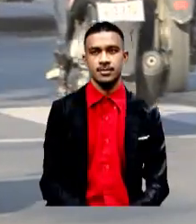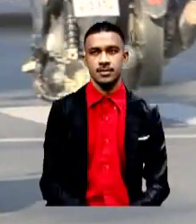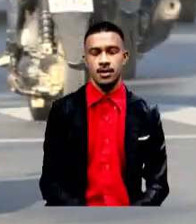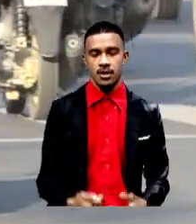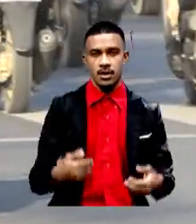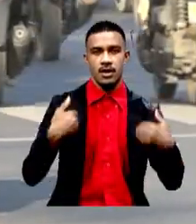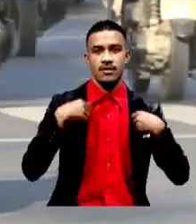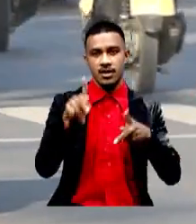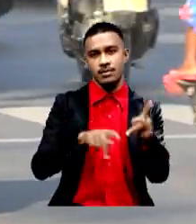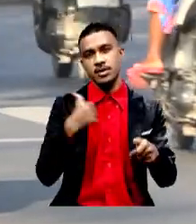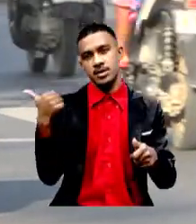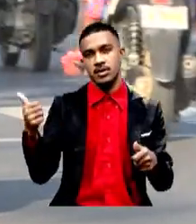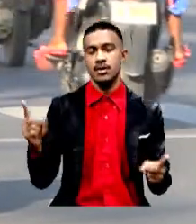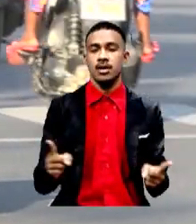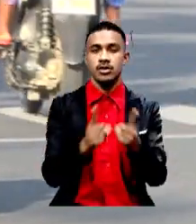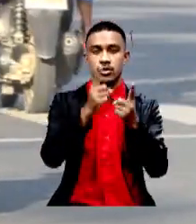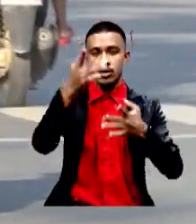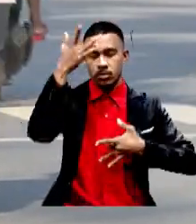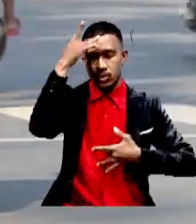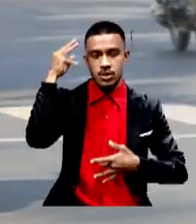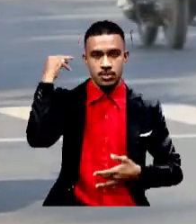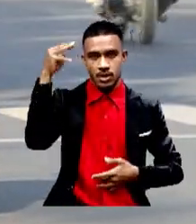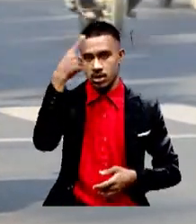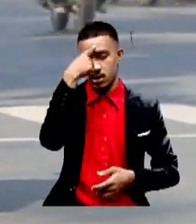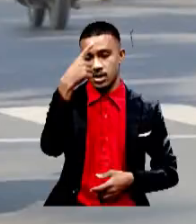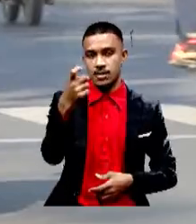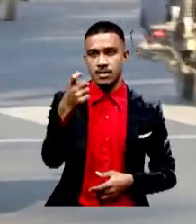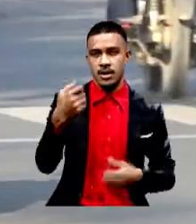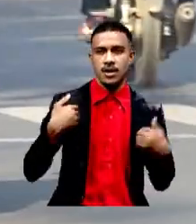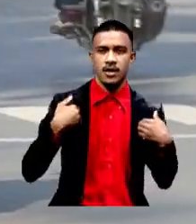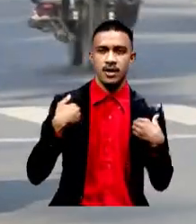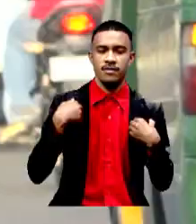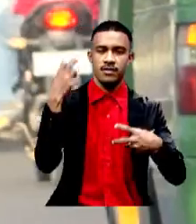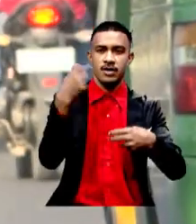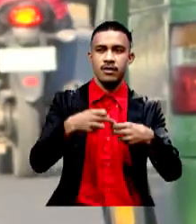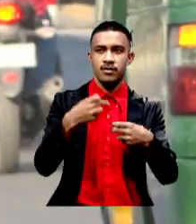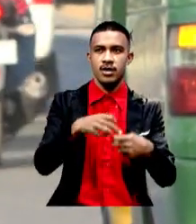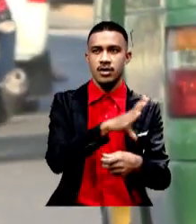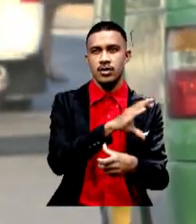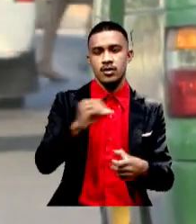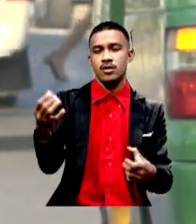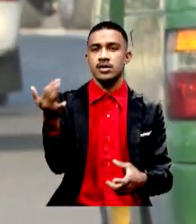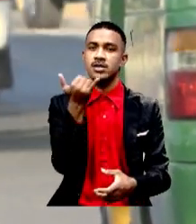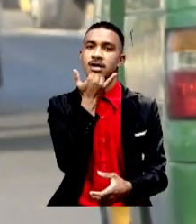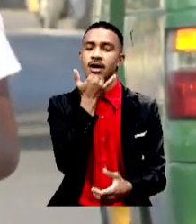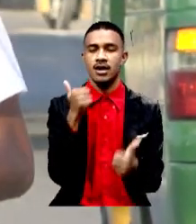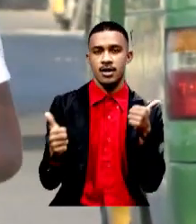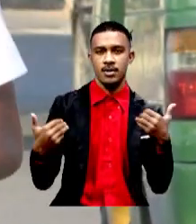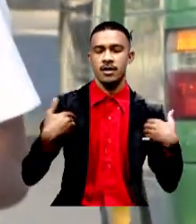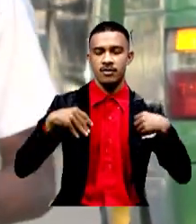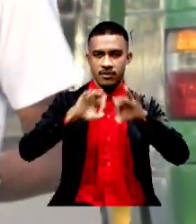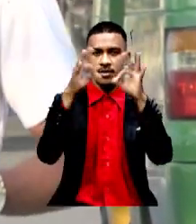você mora. E você sofre um racicano mental, tamba depressão ka fai lanço e a sira na